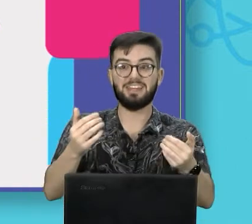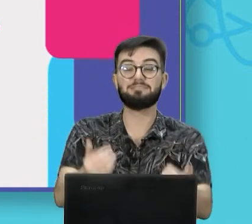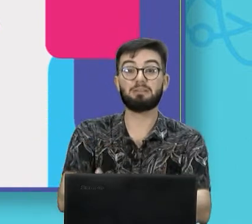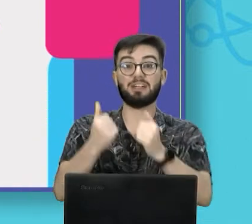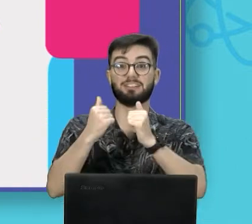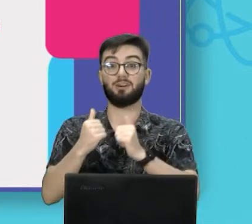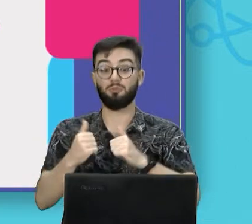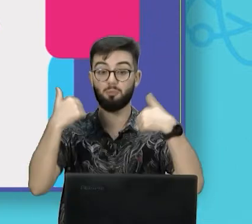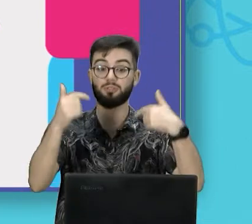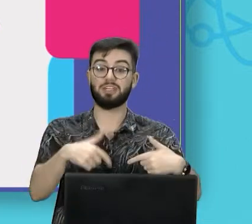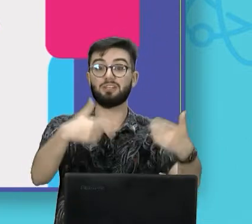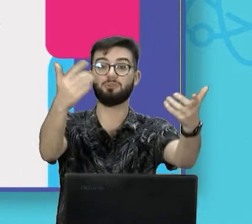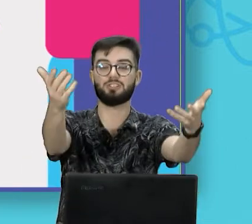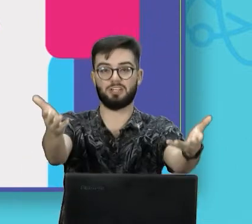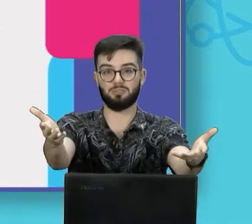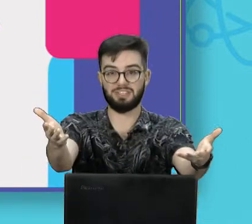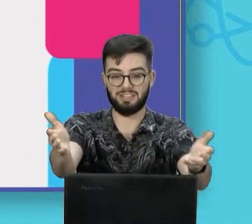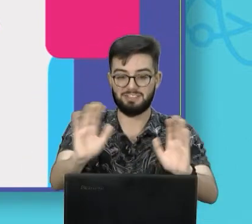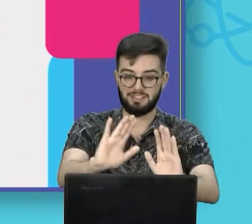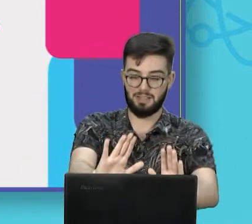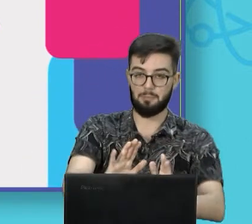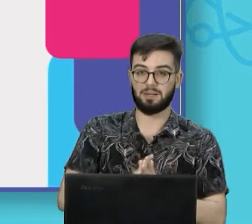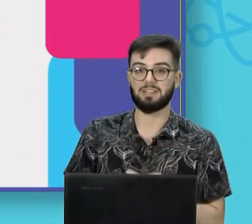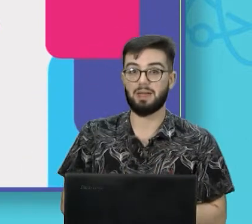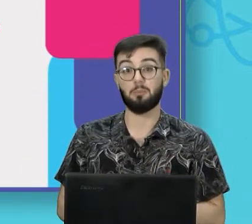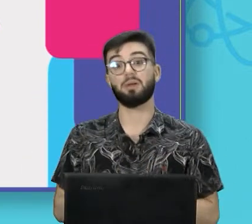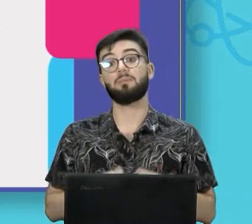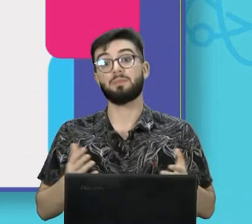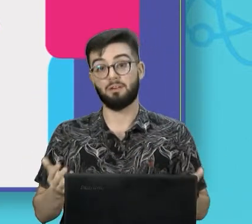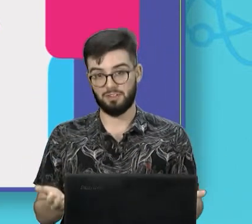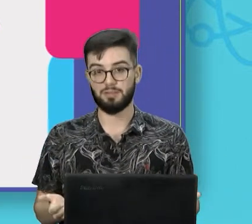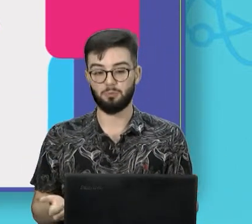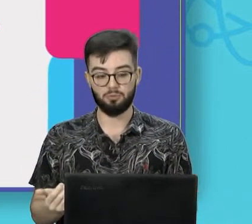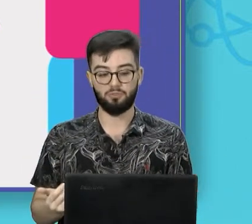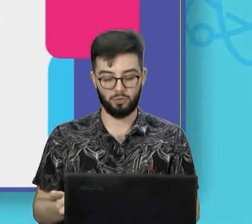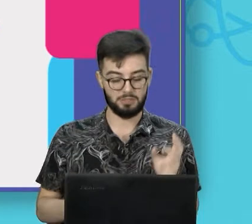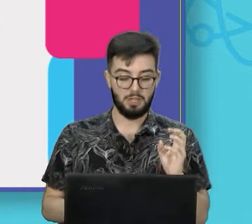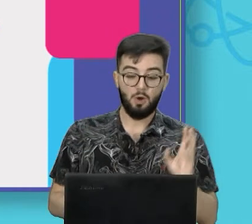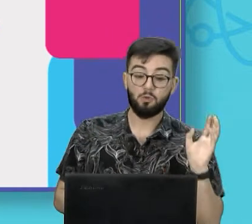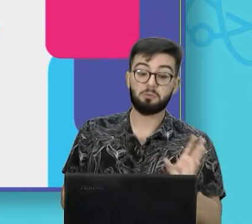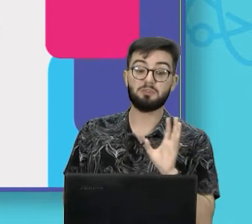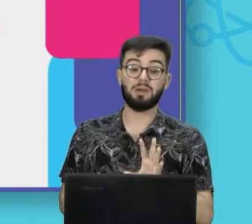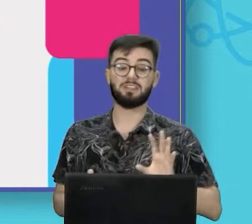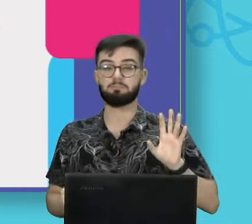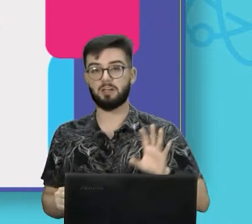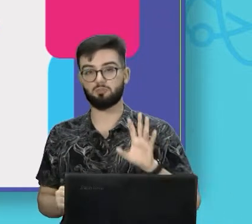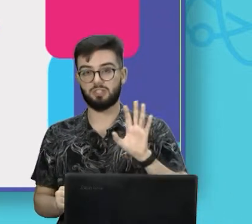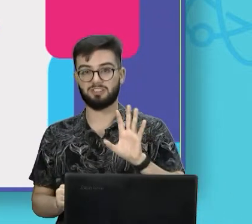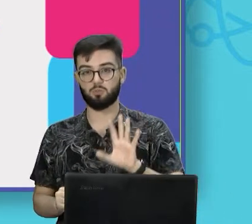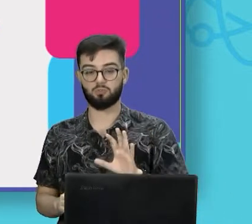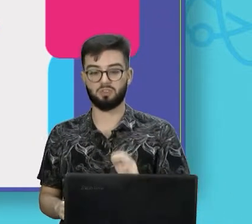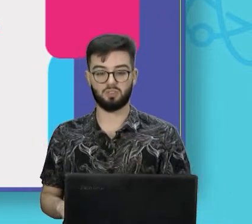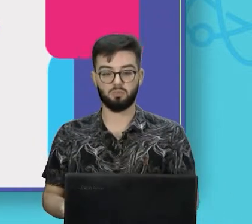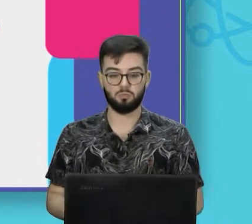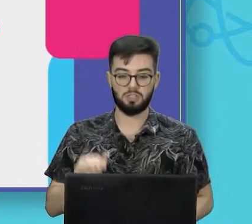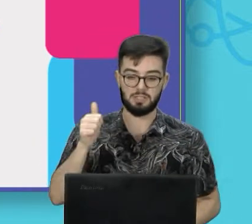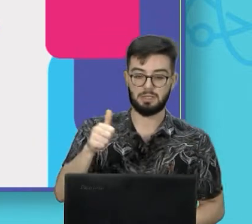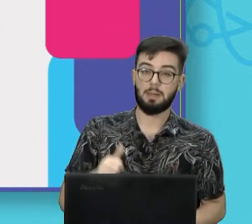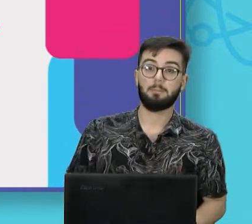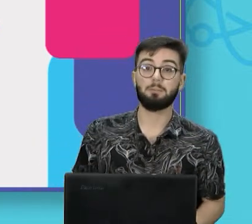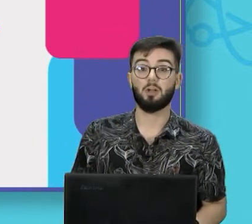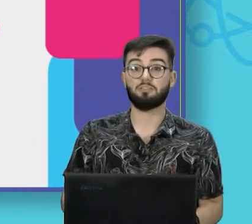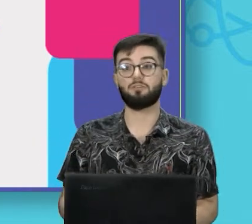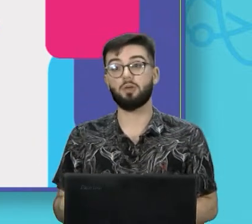influência e inspiração no modelo estadunidense a partir da República vai ser muito forte os principais aspectos dessa Constituição